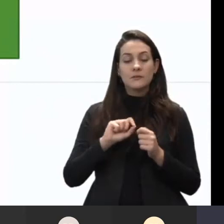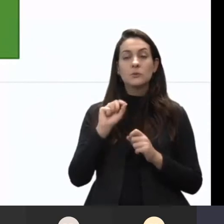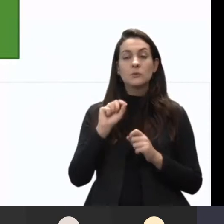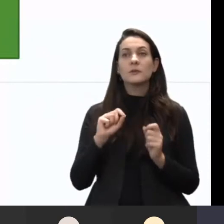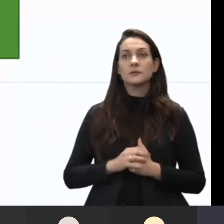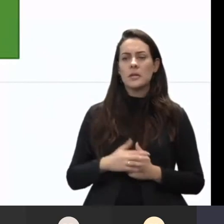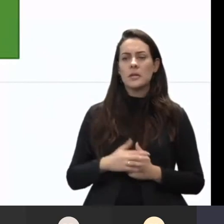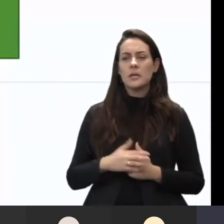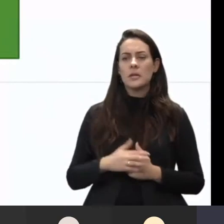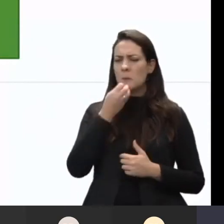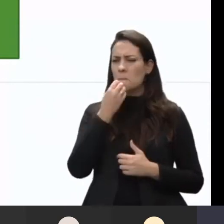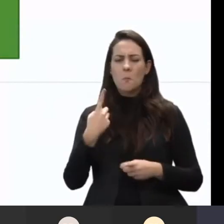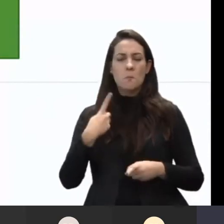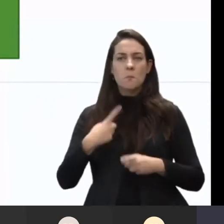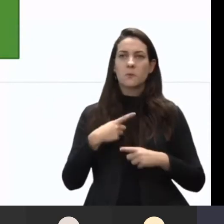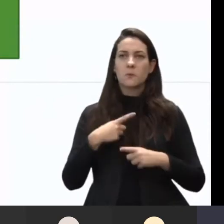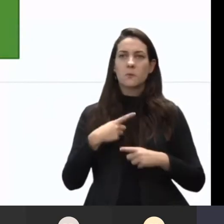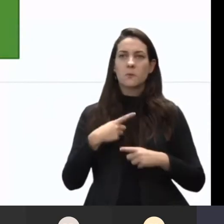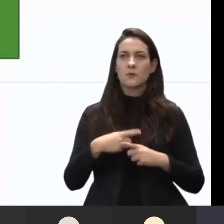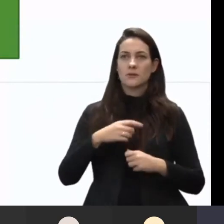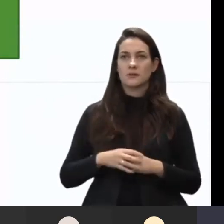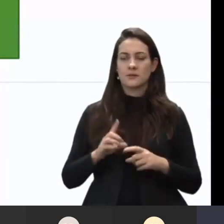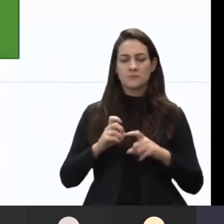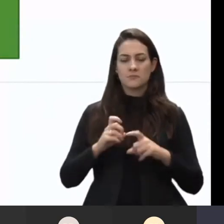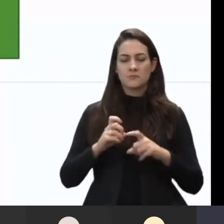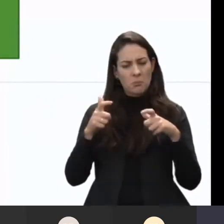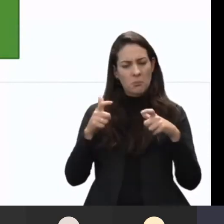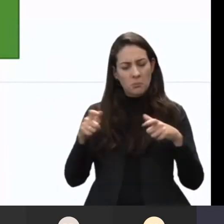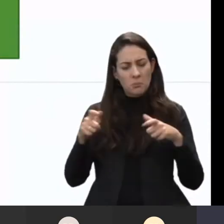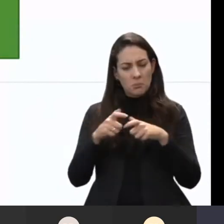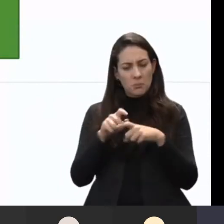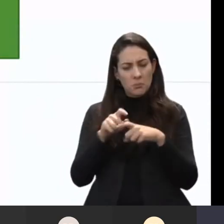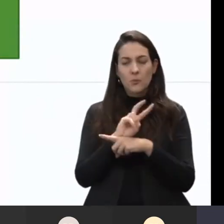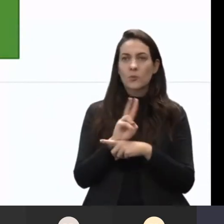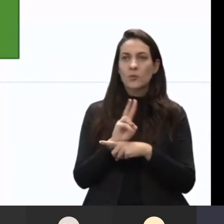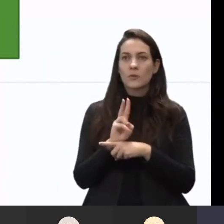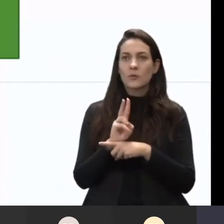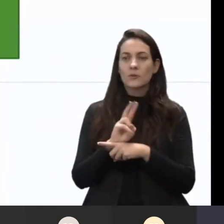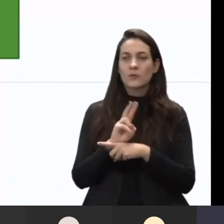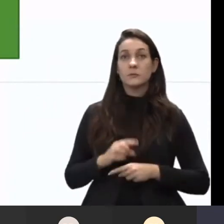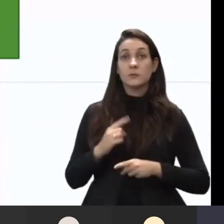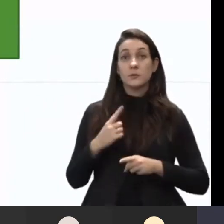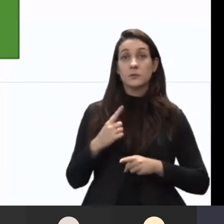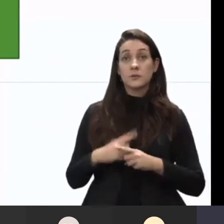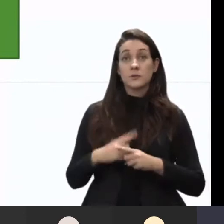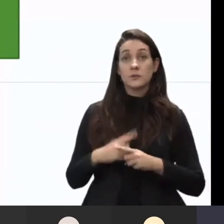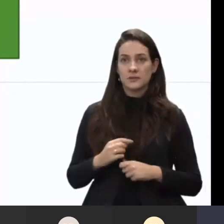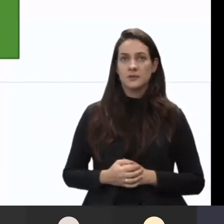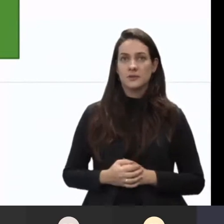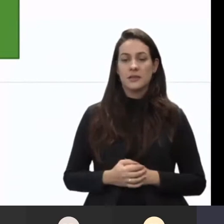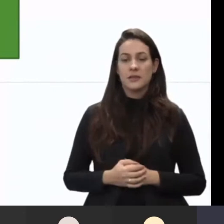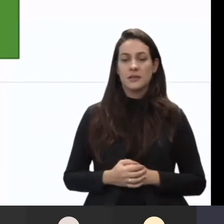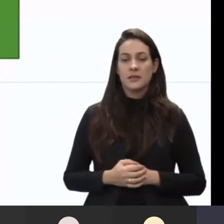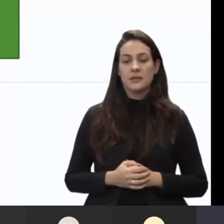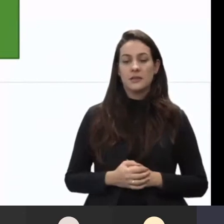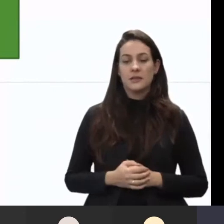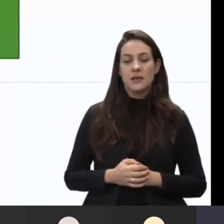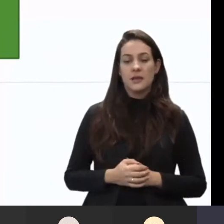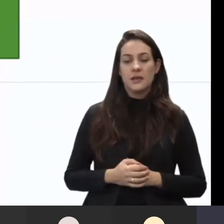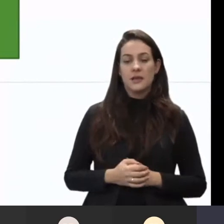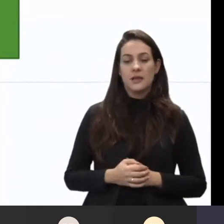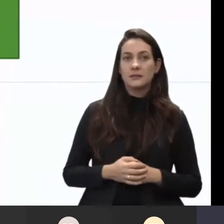tenha toda essa eficácia no controle do crescimento dos micro-organismos? Ele vai prejudicar a síntese de algumas